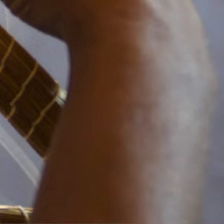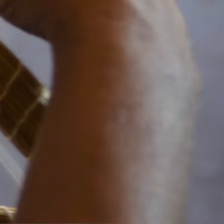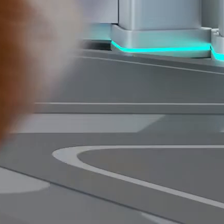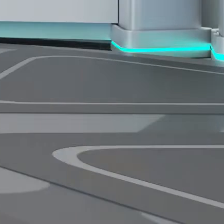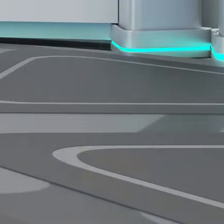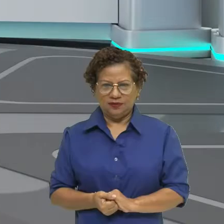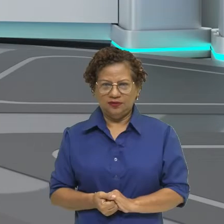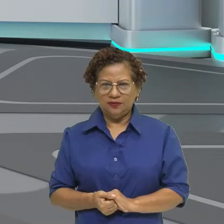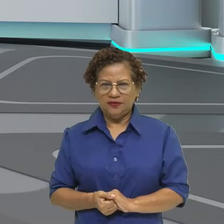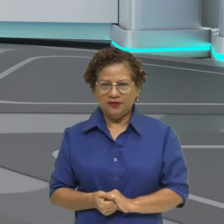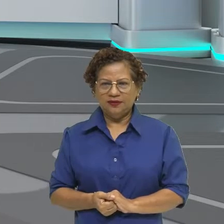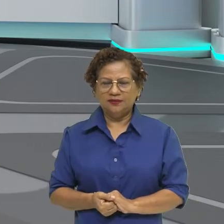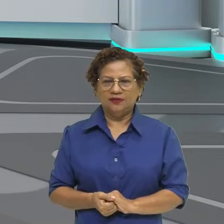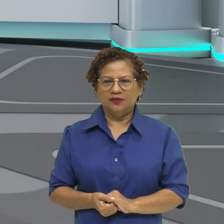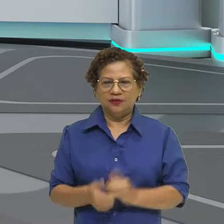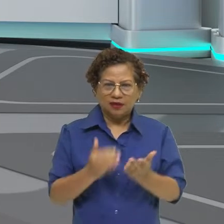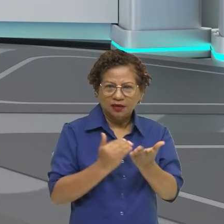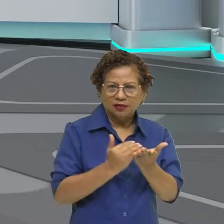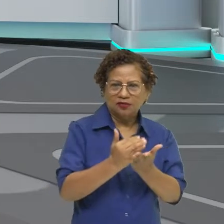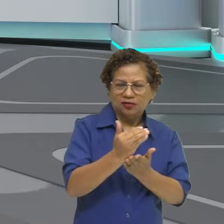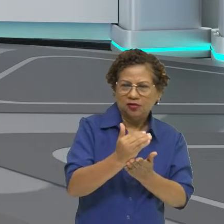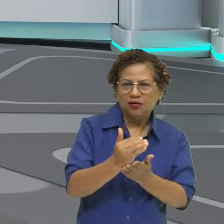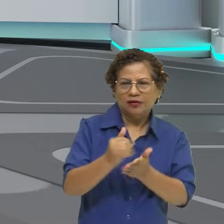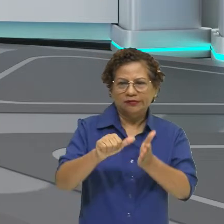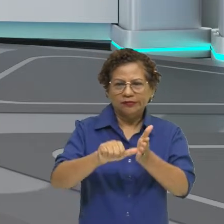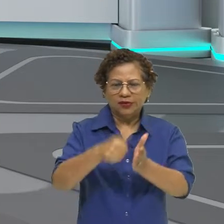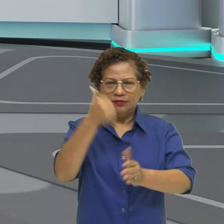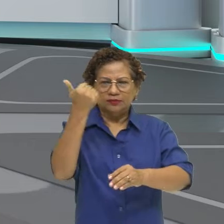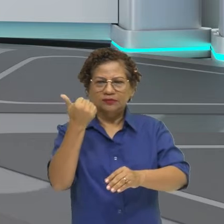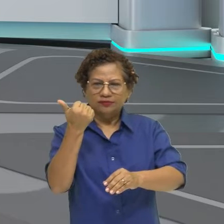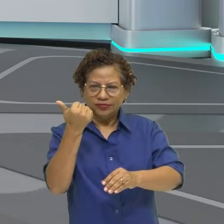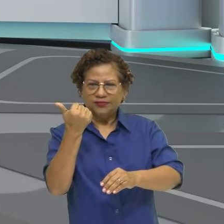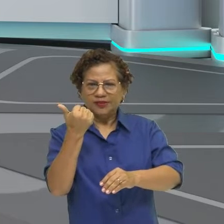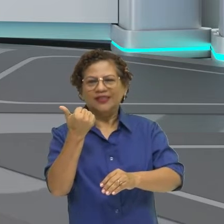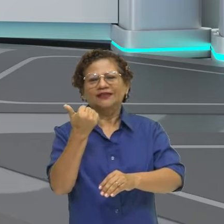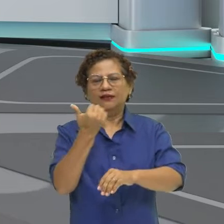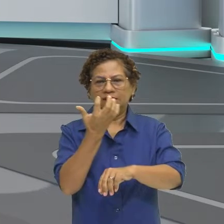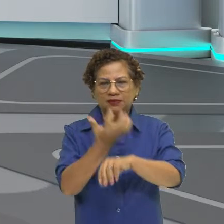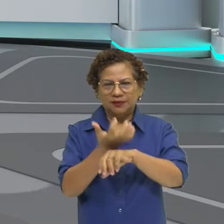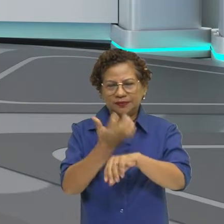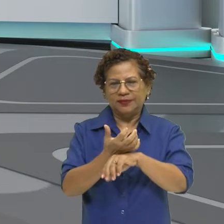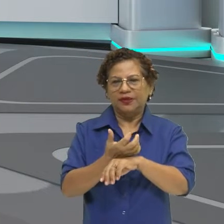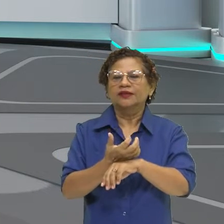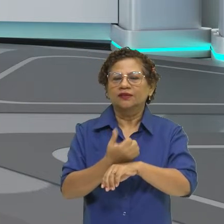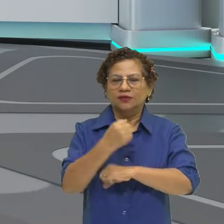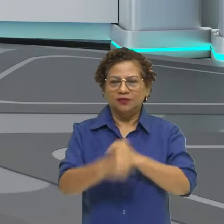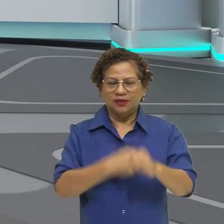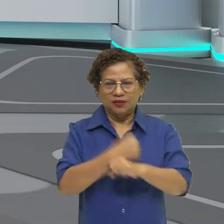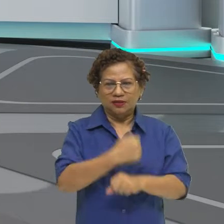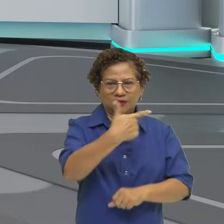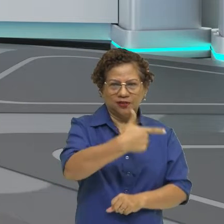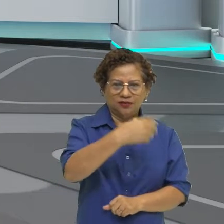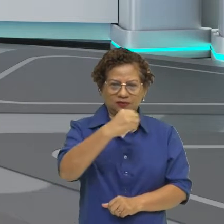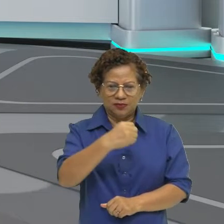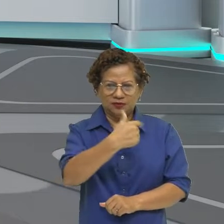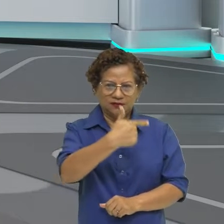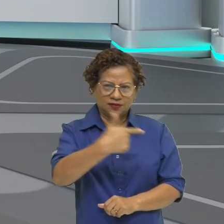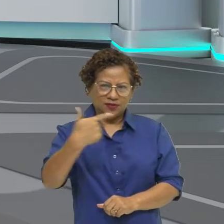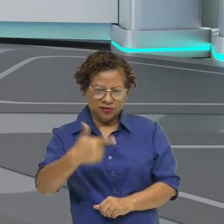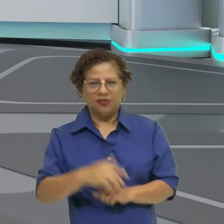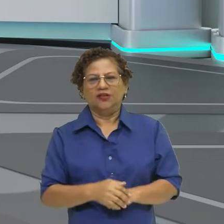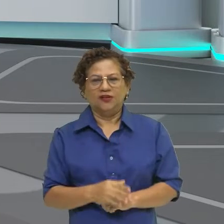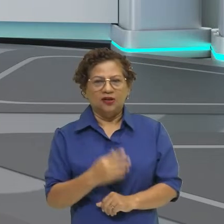iniciando, né, nosso primeiro componente do ano letivo de 2022. Desejamos, eu e a